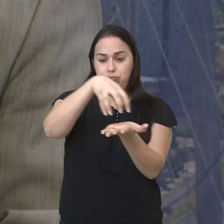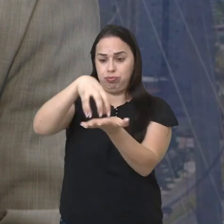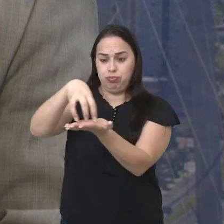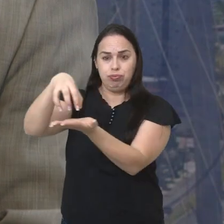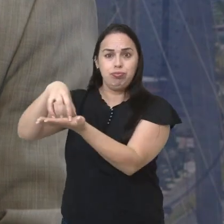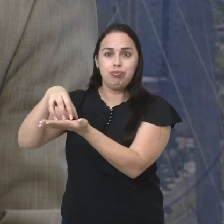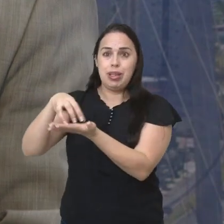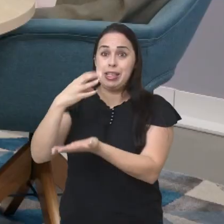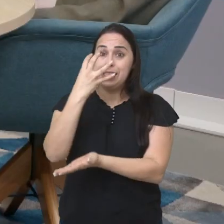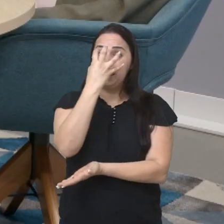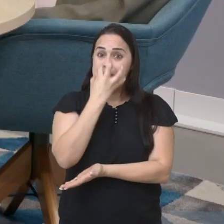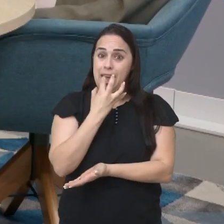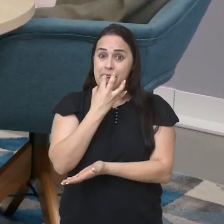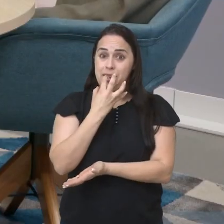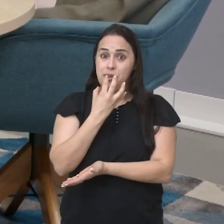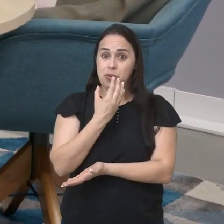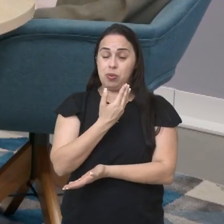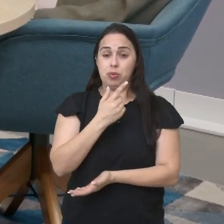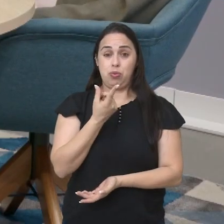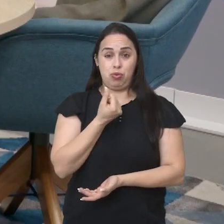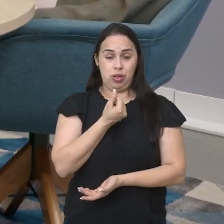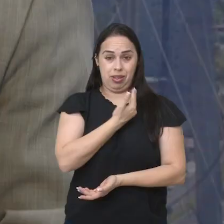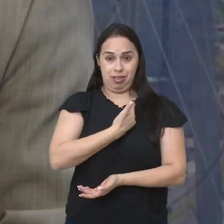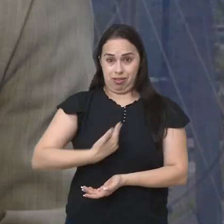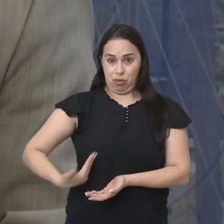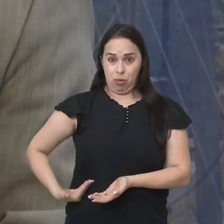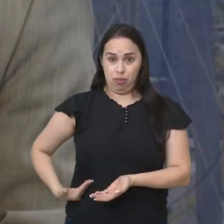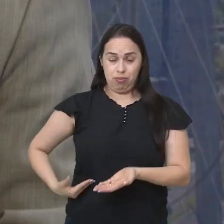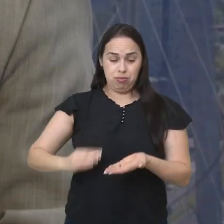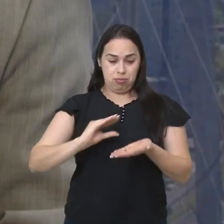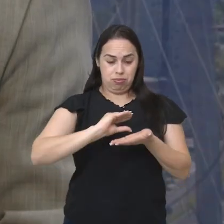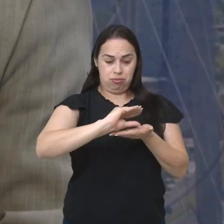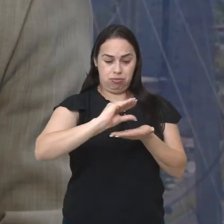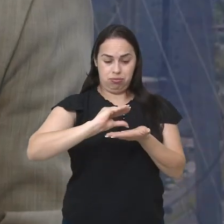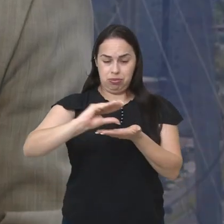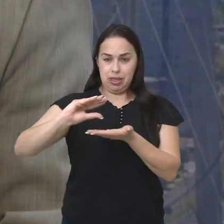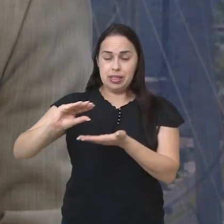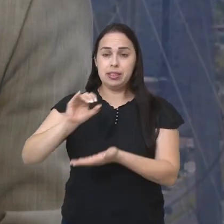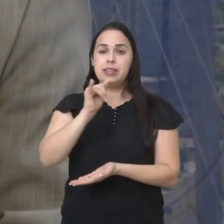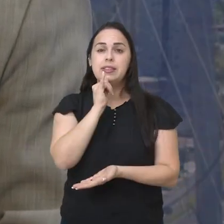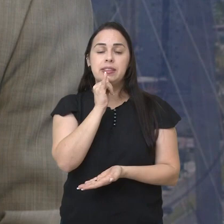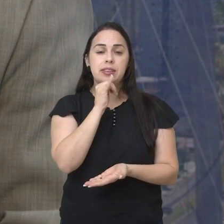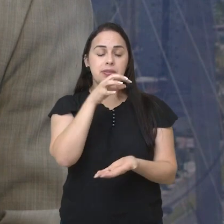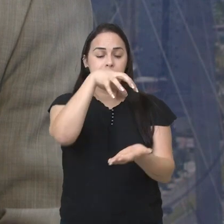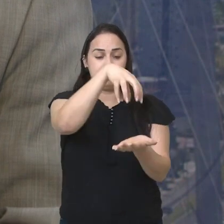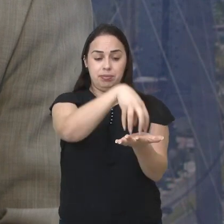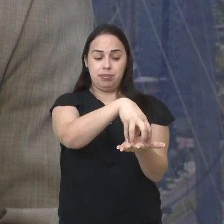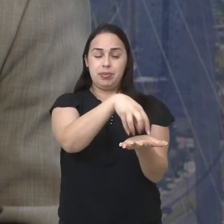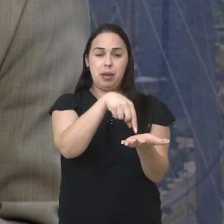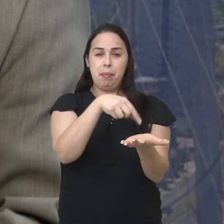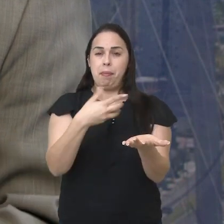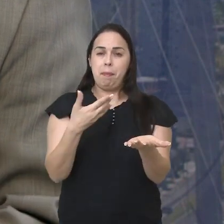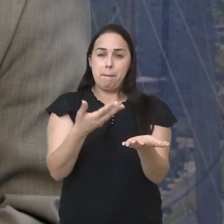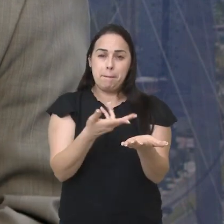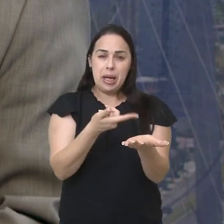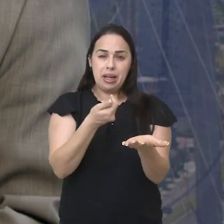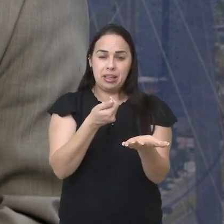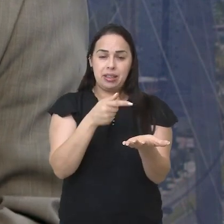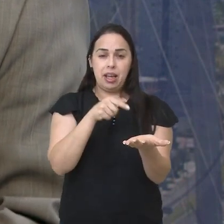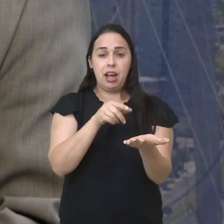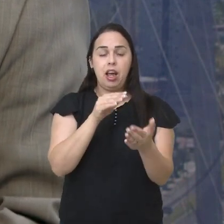E o repasse público, assim, na realidade aqui de São José, você pega uma instituição fantástica, ela comanda os